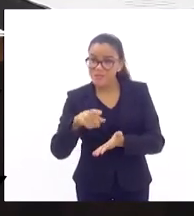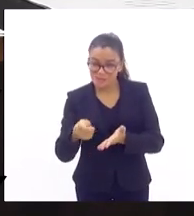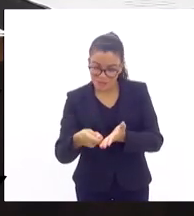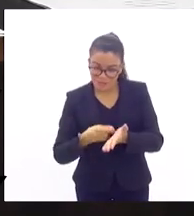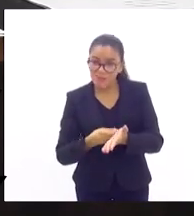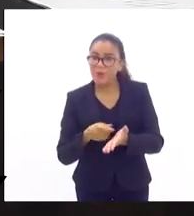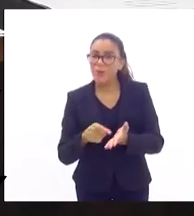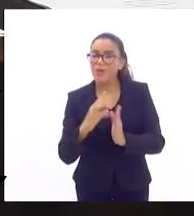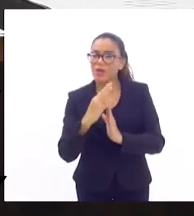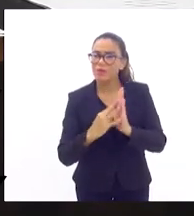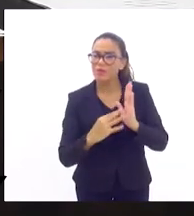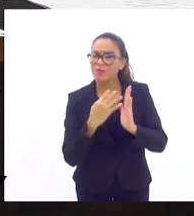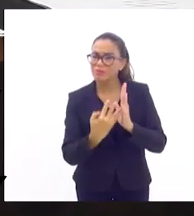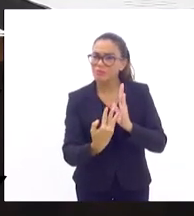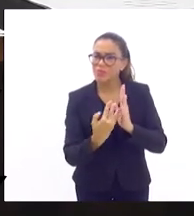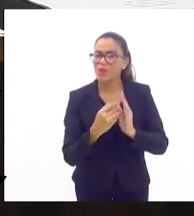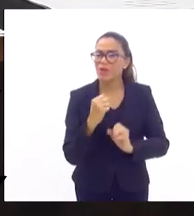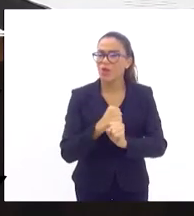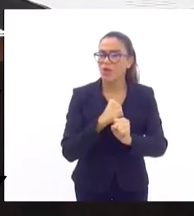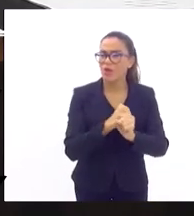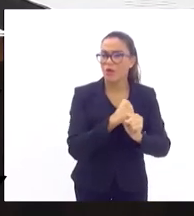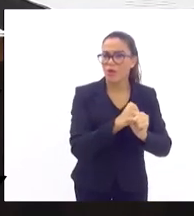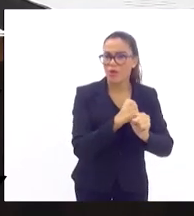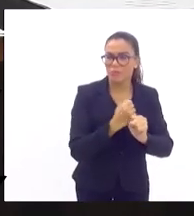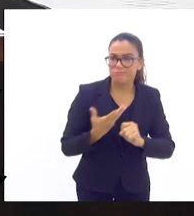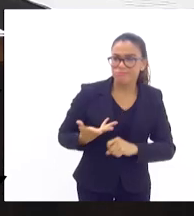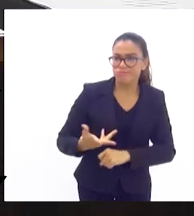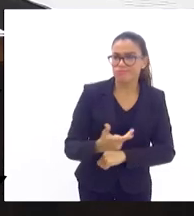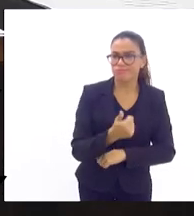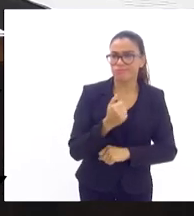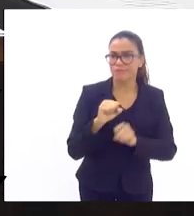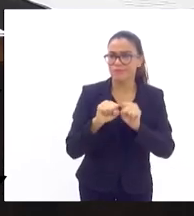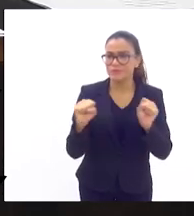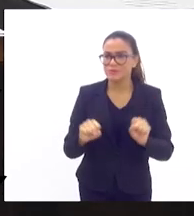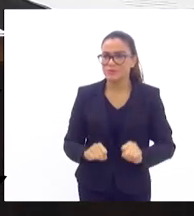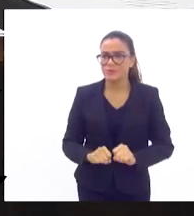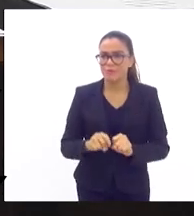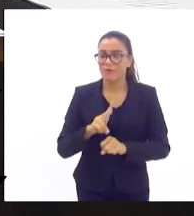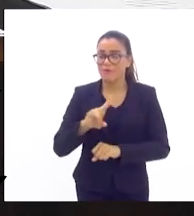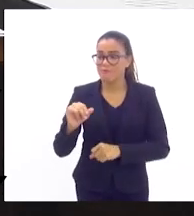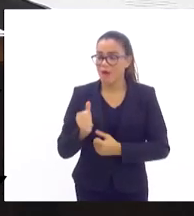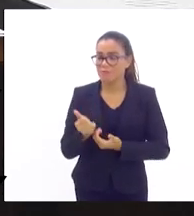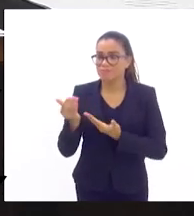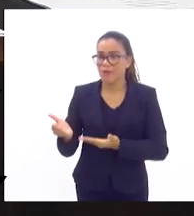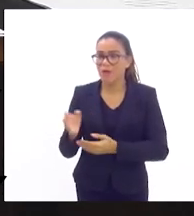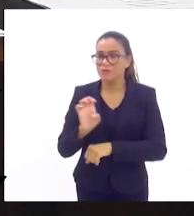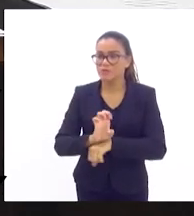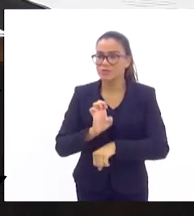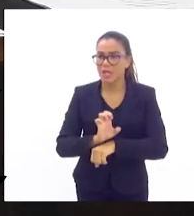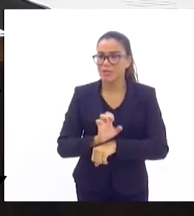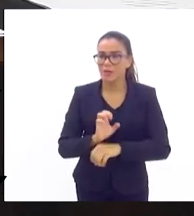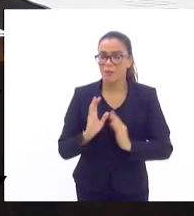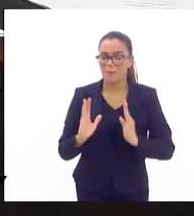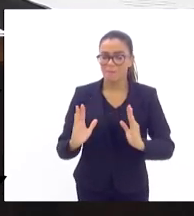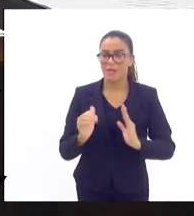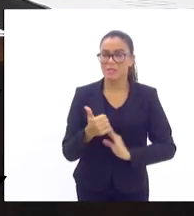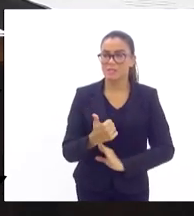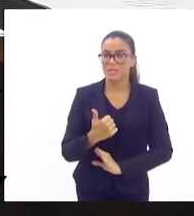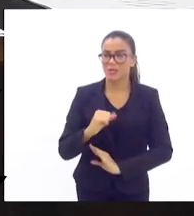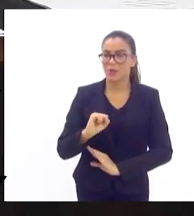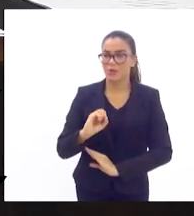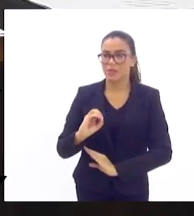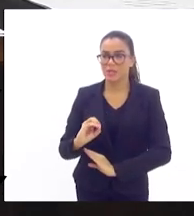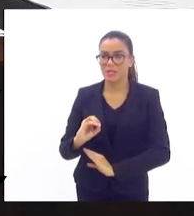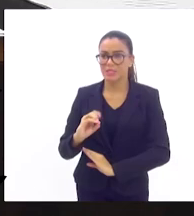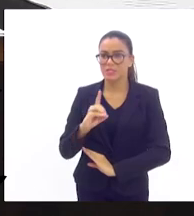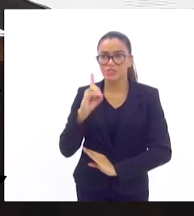o cronograma de execução de obras e aperfeiçoamento do sistema será submetido ao Estado num prazo de 180 dias após o início da